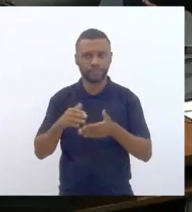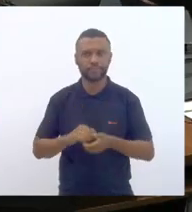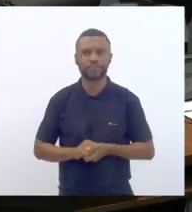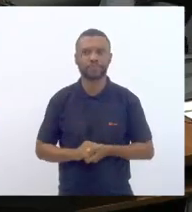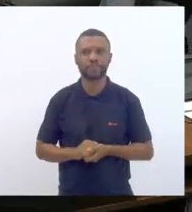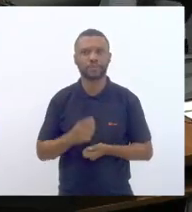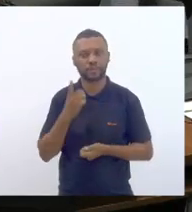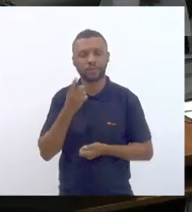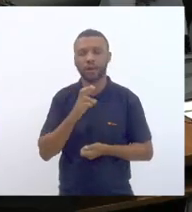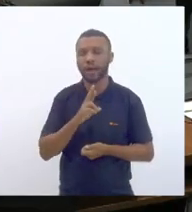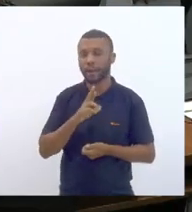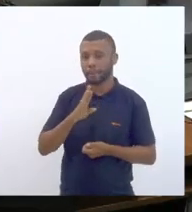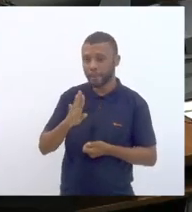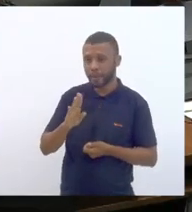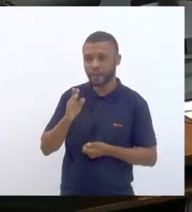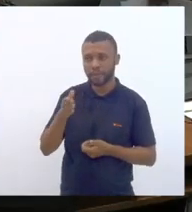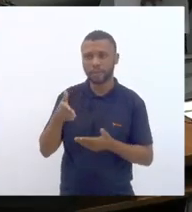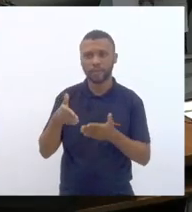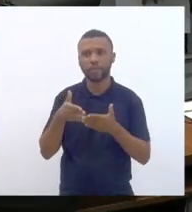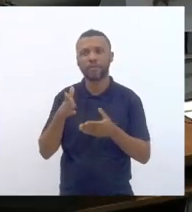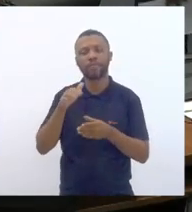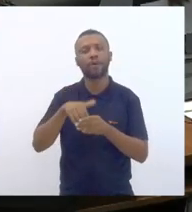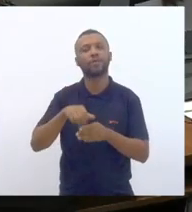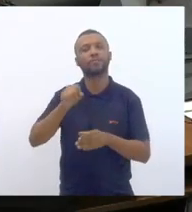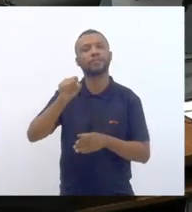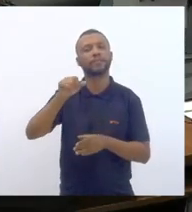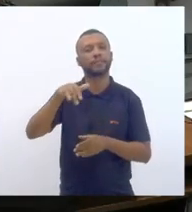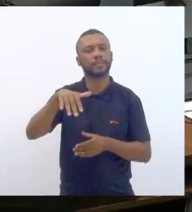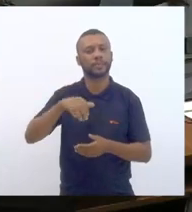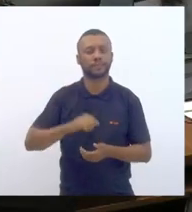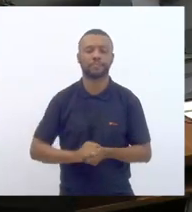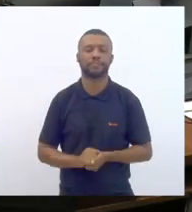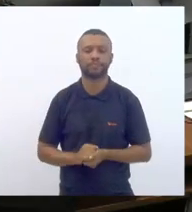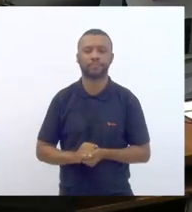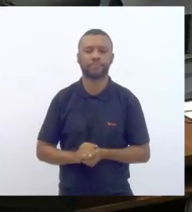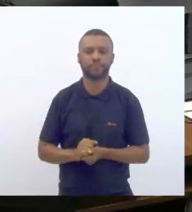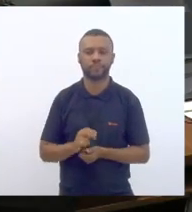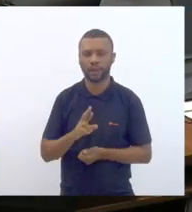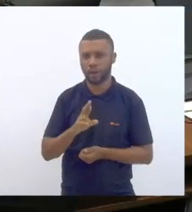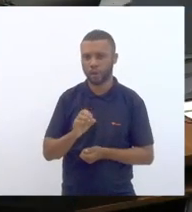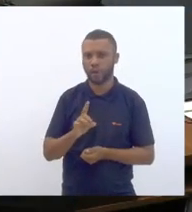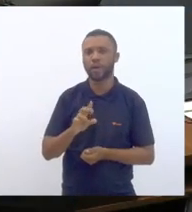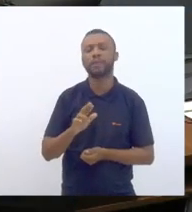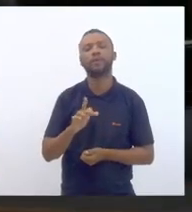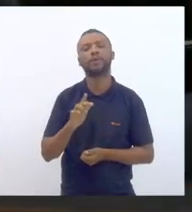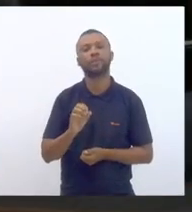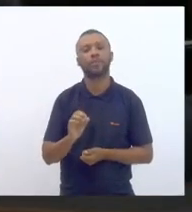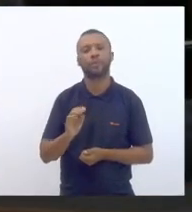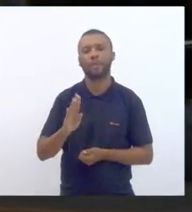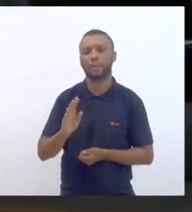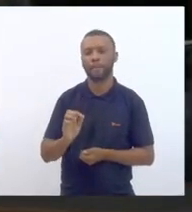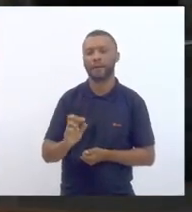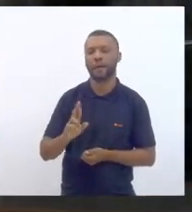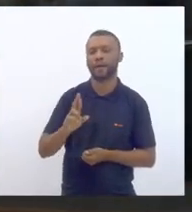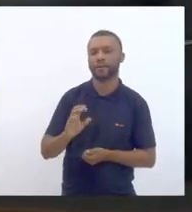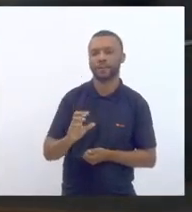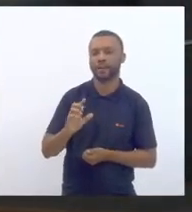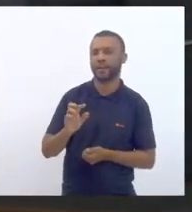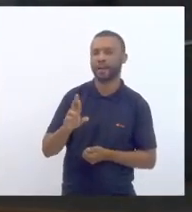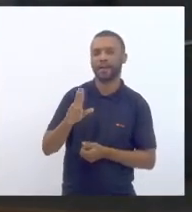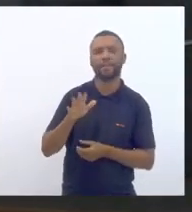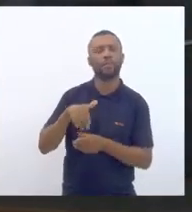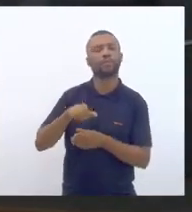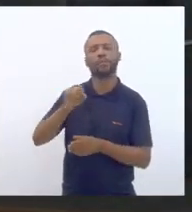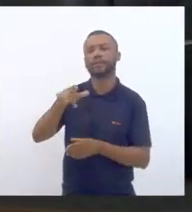voto? Deputado Rodrigo Bacelar. Voto sim. Rodrigo Bacelar, vota sim, 35.